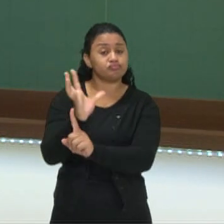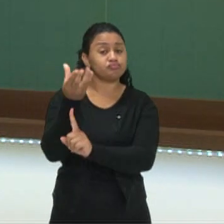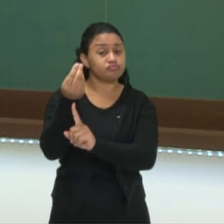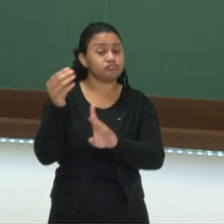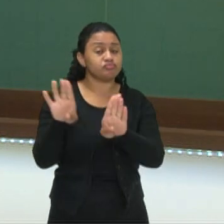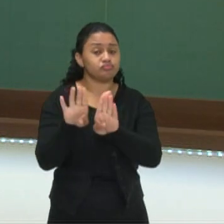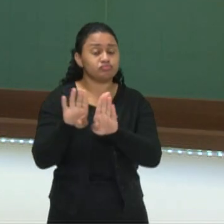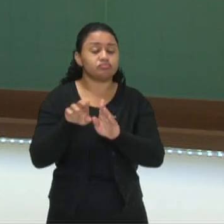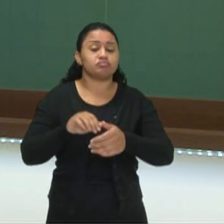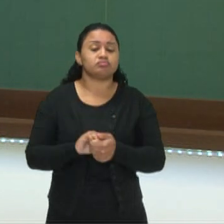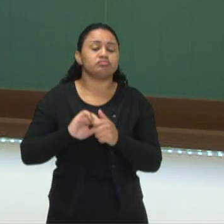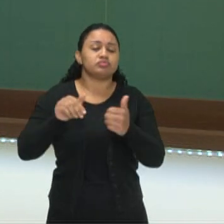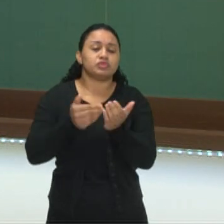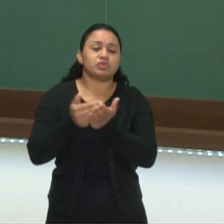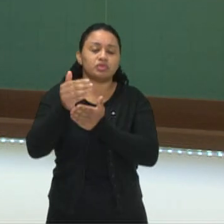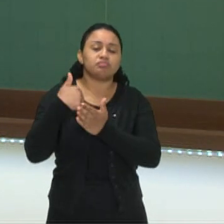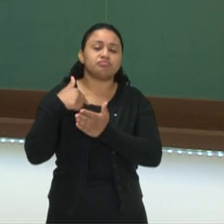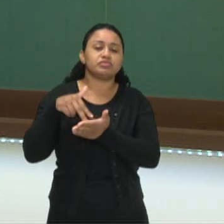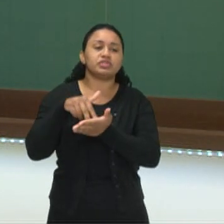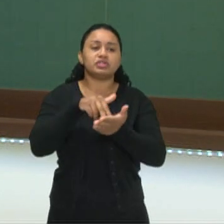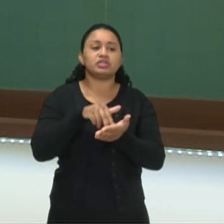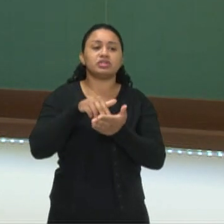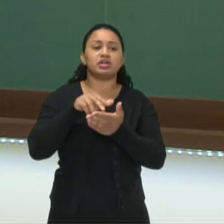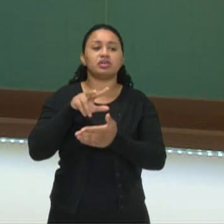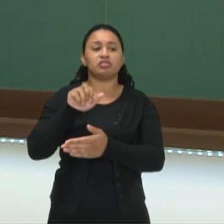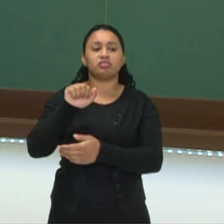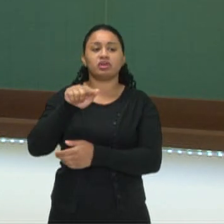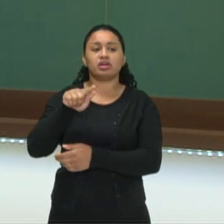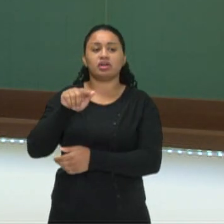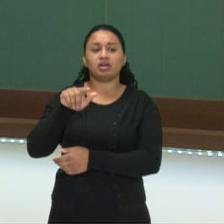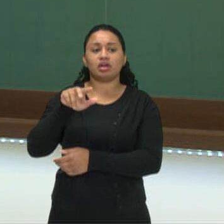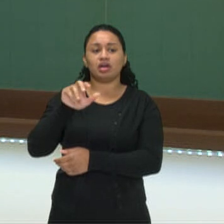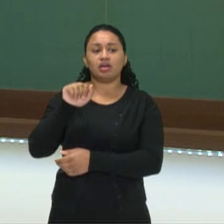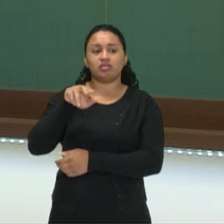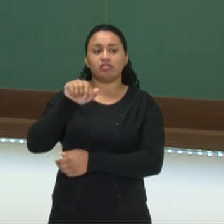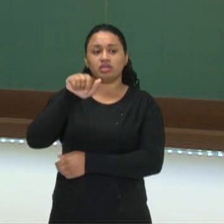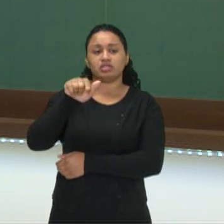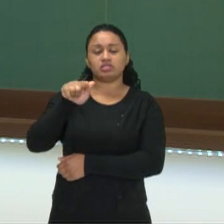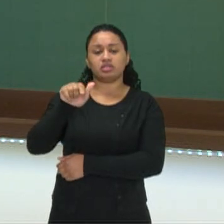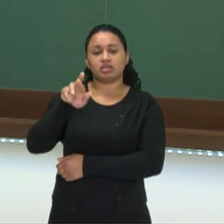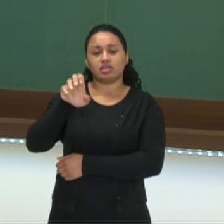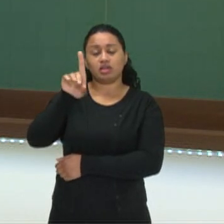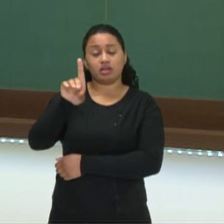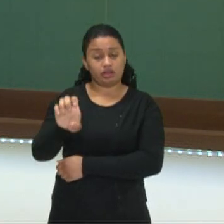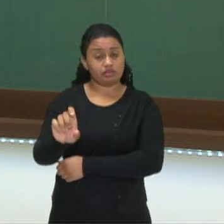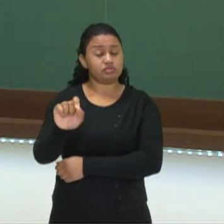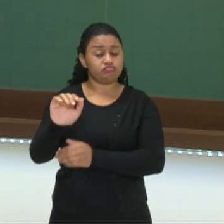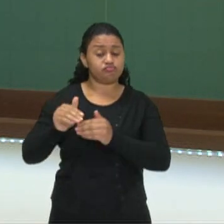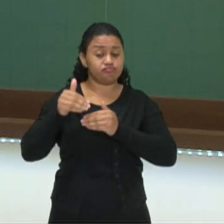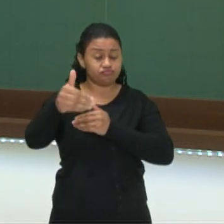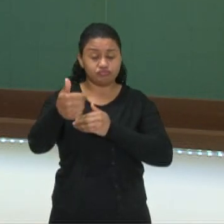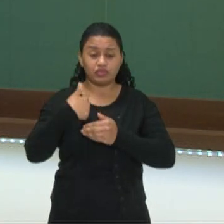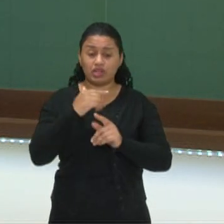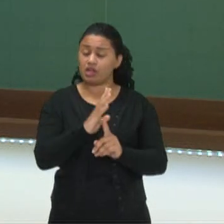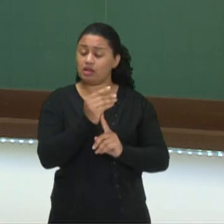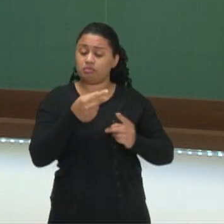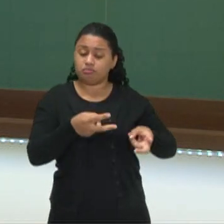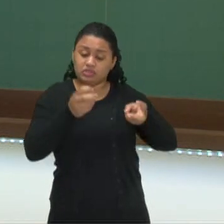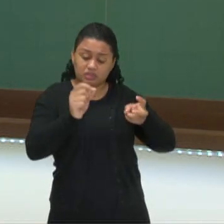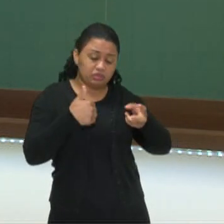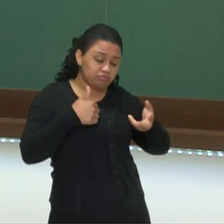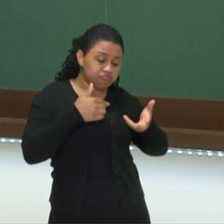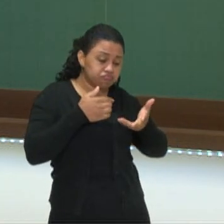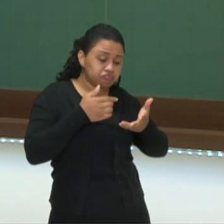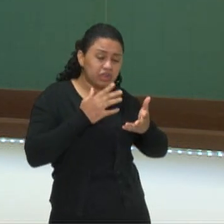ela começa a ter uma posição chamada vanguarda. O que é a vanguarda? É a guarda avançada. A arte, ela não viu mais que ela tinha a possibilidade de ficar no belo,